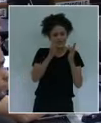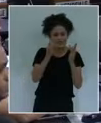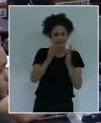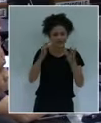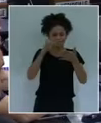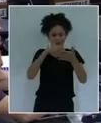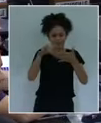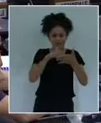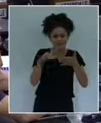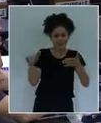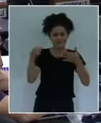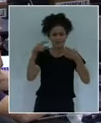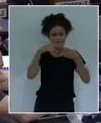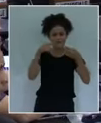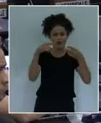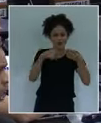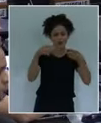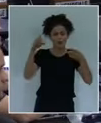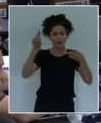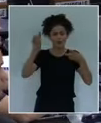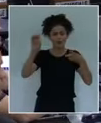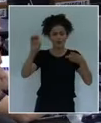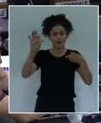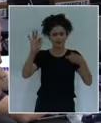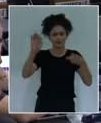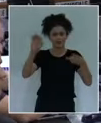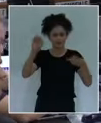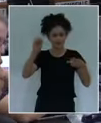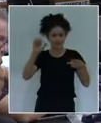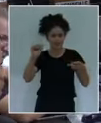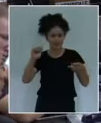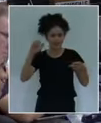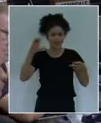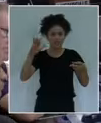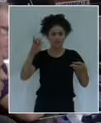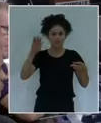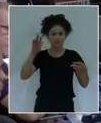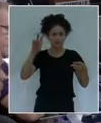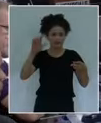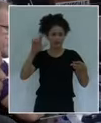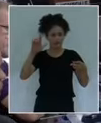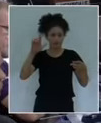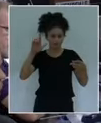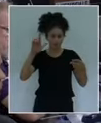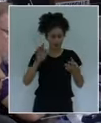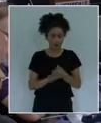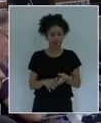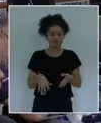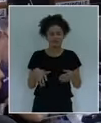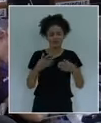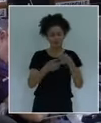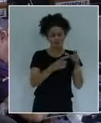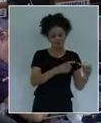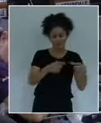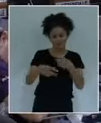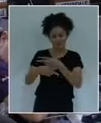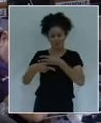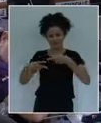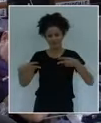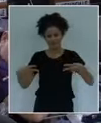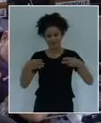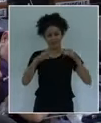também. Muitos locais caiu barranco, vários locais caíram barrancos, e em alguns lugares chegou